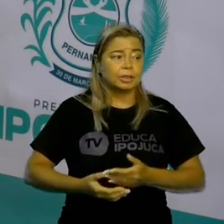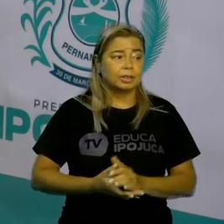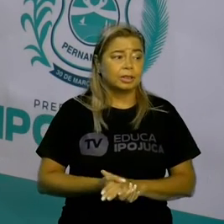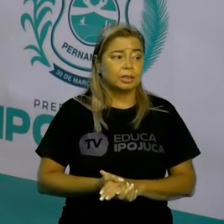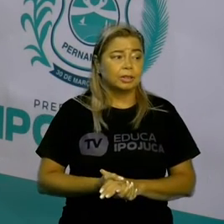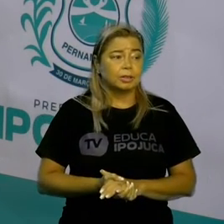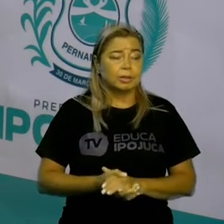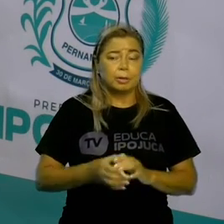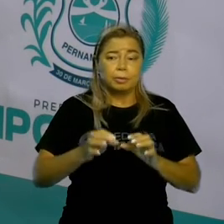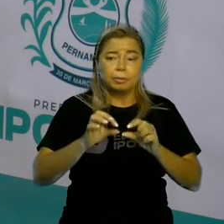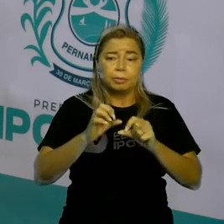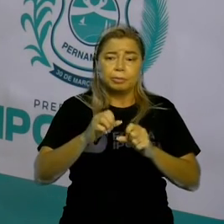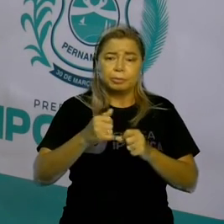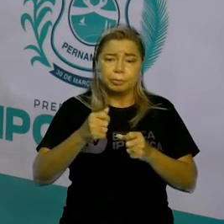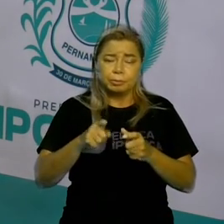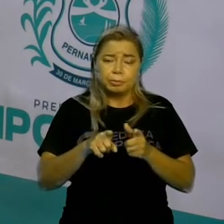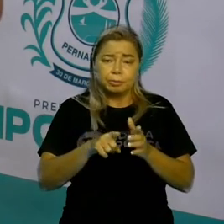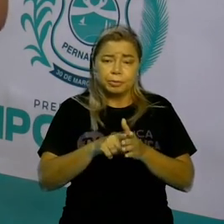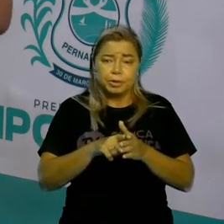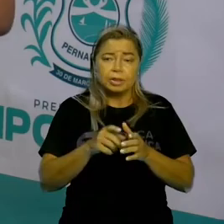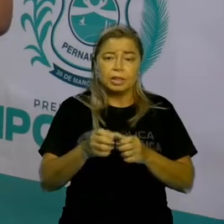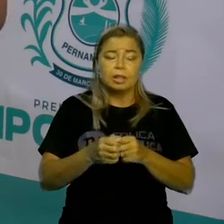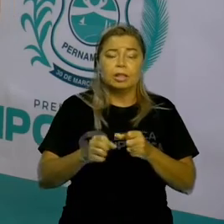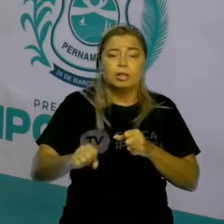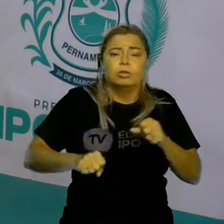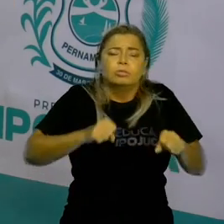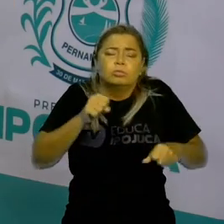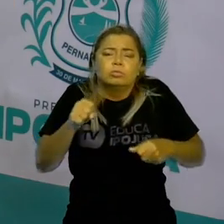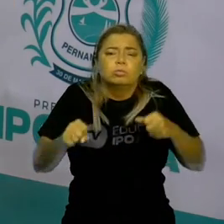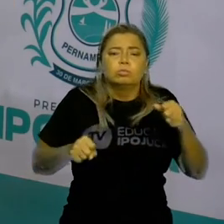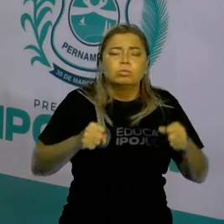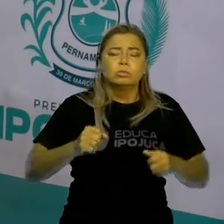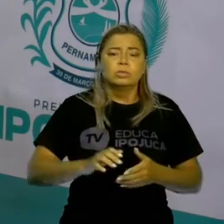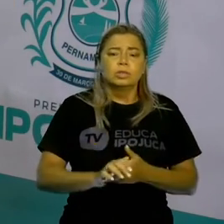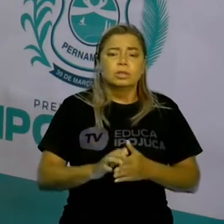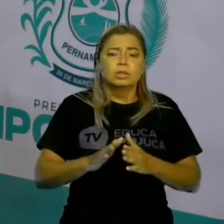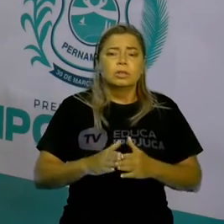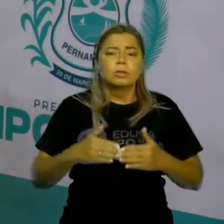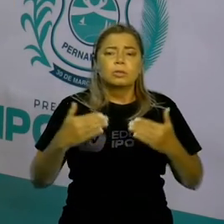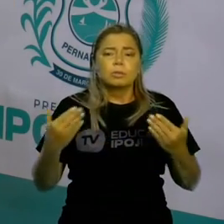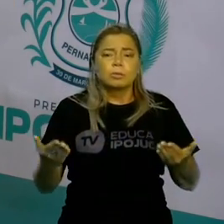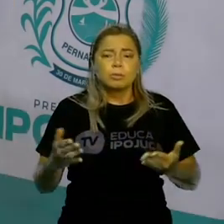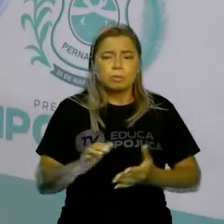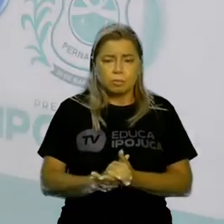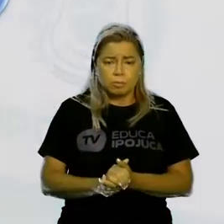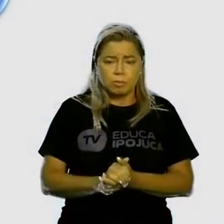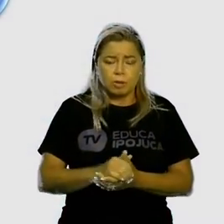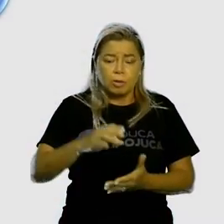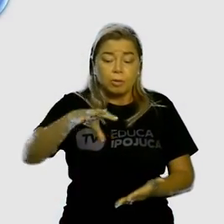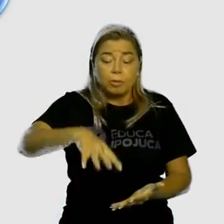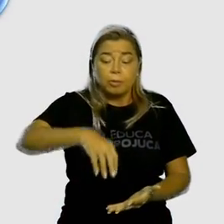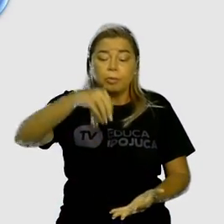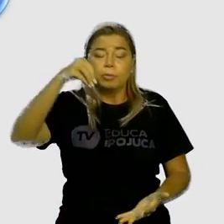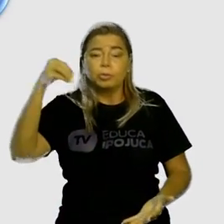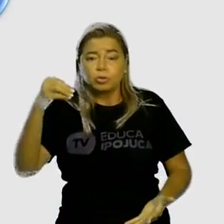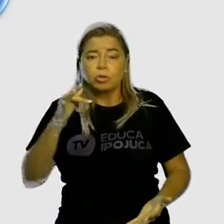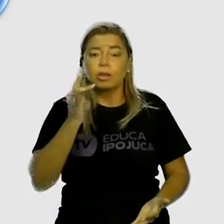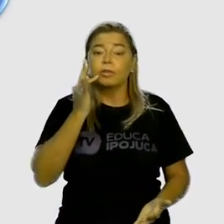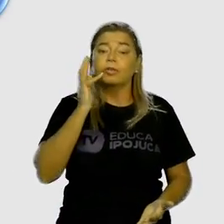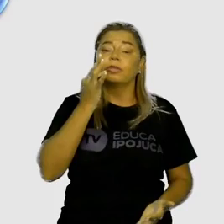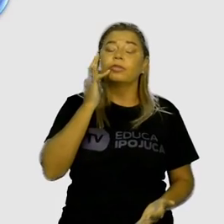uma pilha e um atleta aqui, tá certo? Qual a chance da gente encontrar, de sortear uma fruta nessa